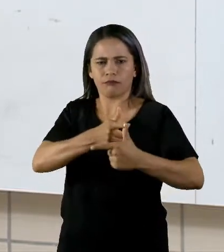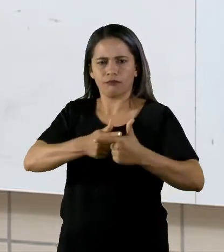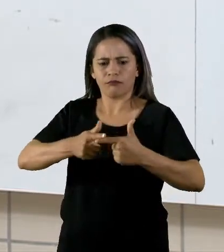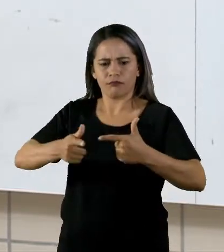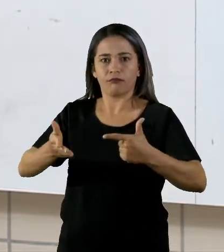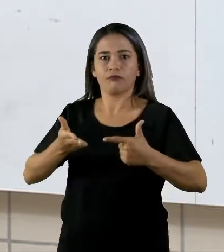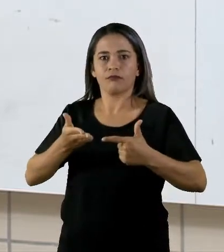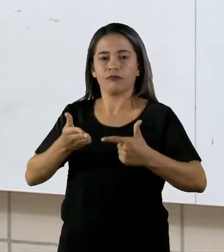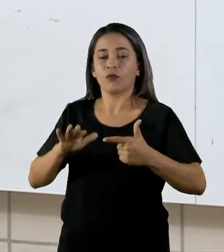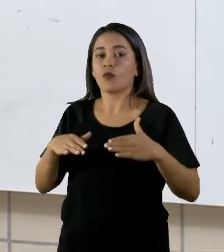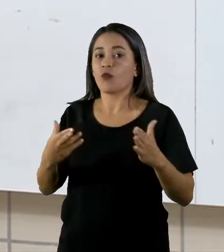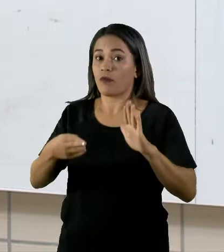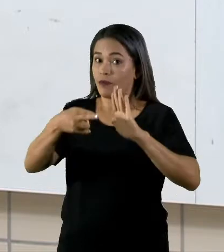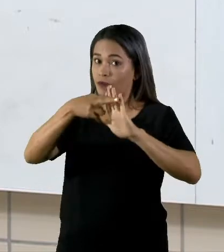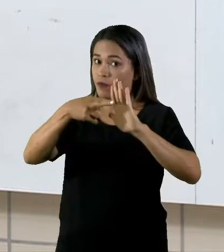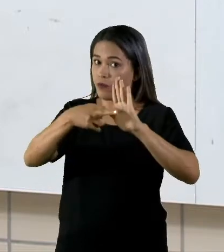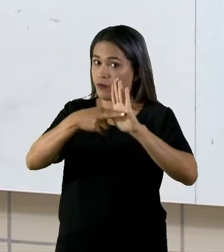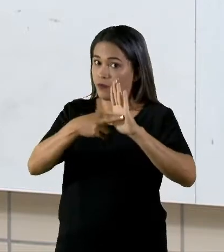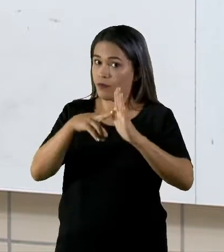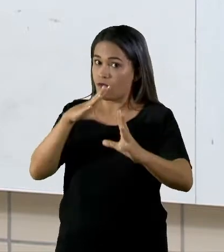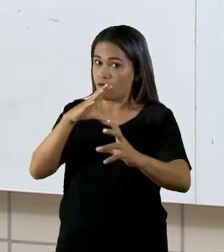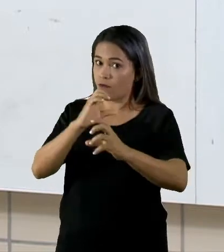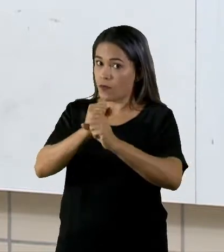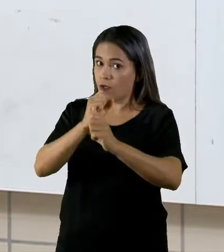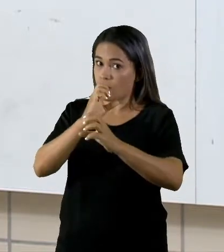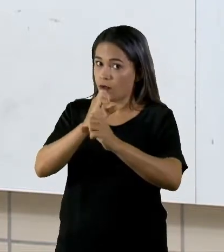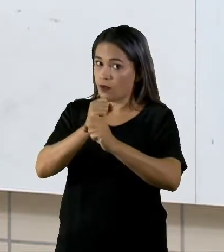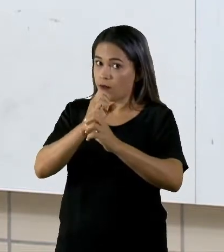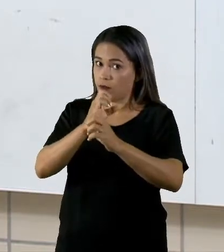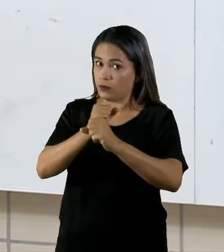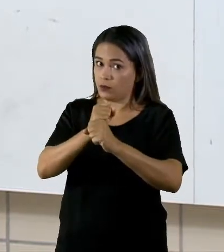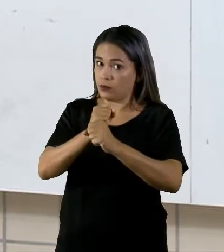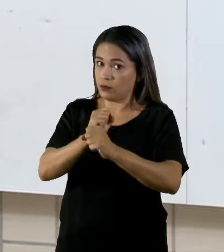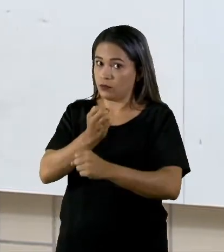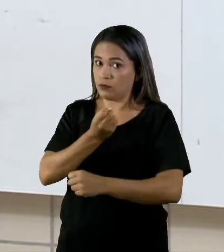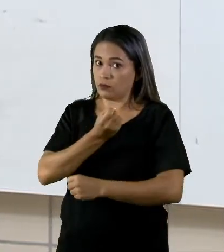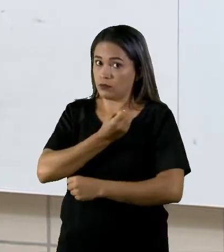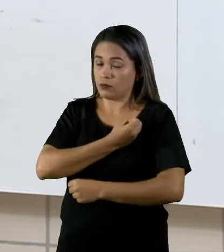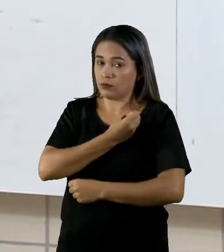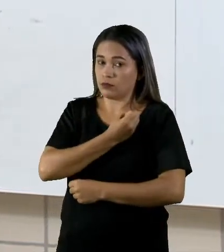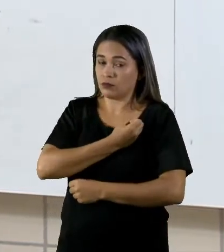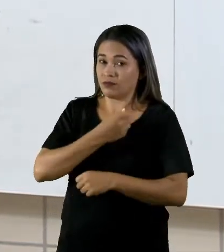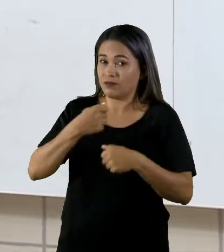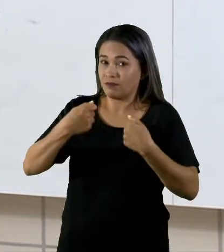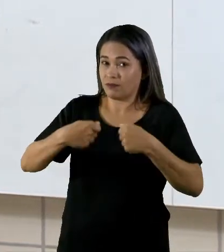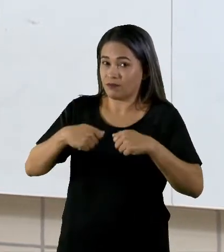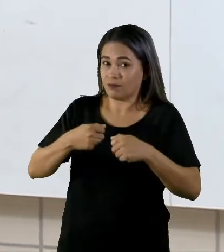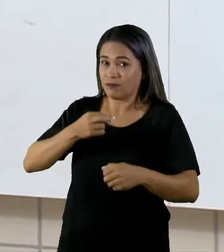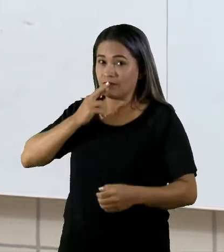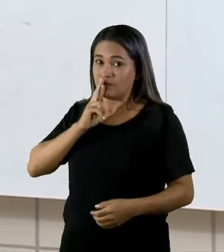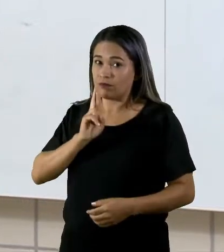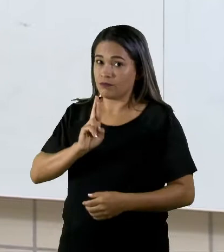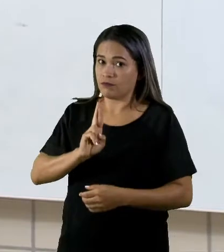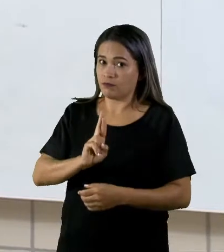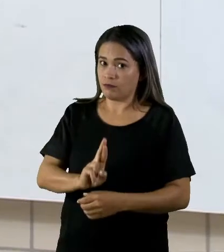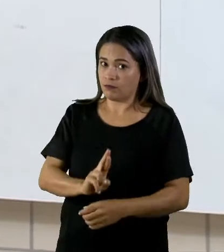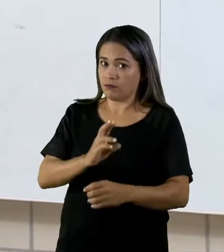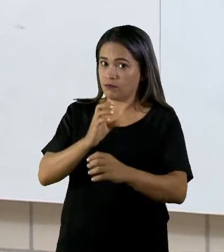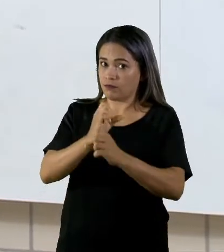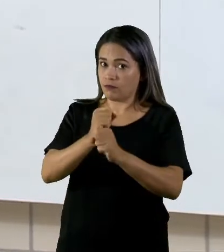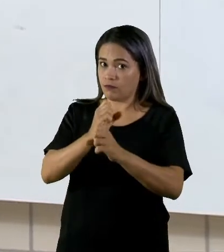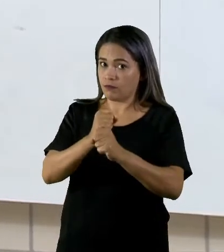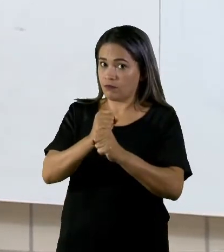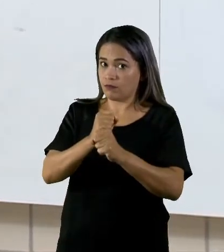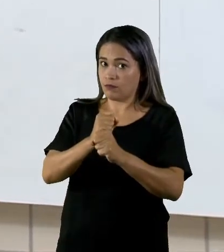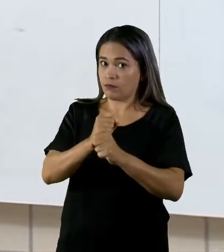A regra é: a soma de seus algarismos tem que dar, o resultado dessa soma tem que